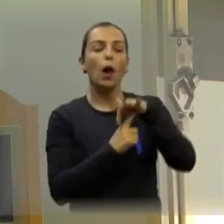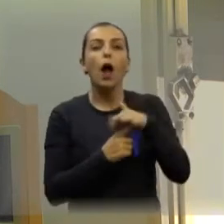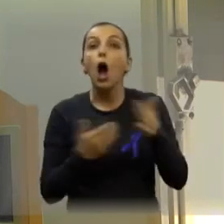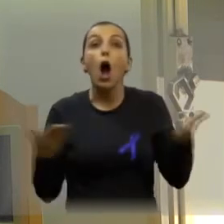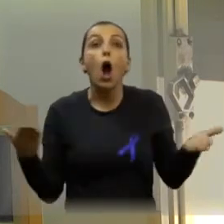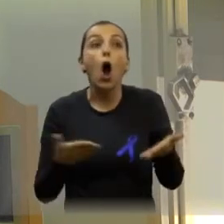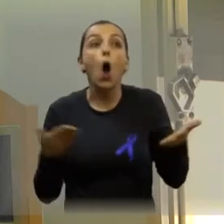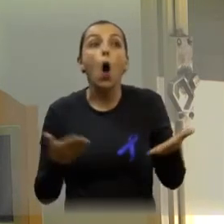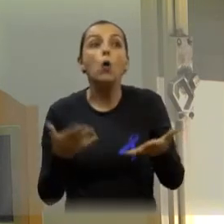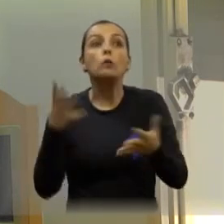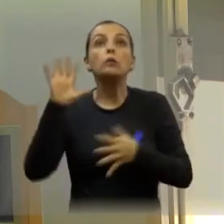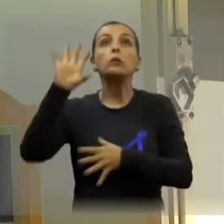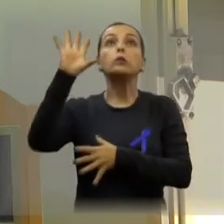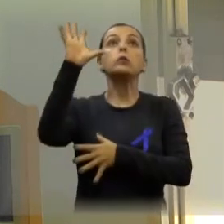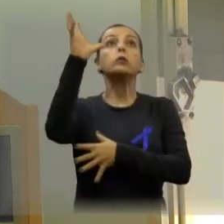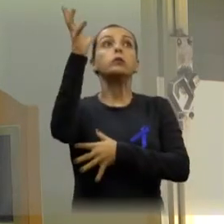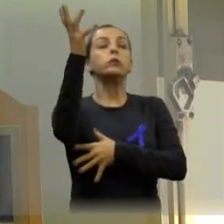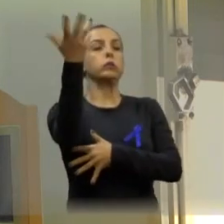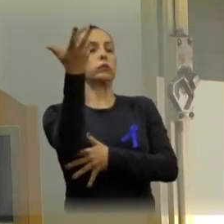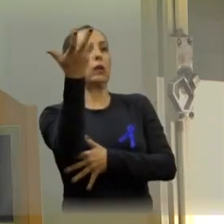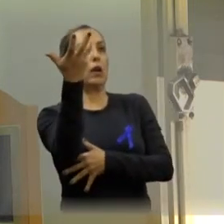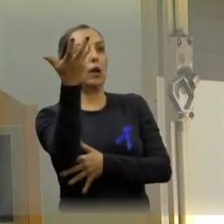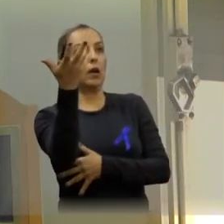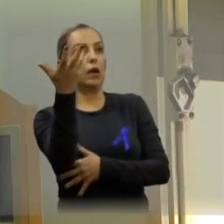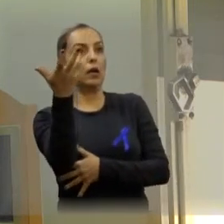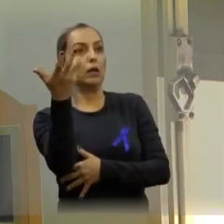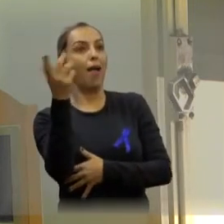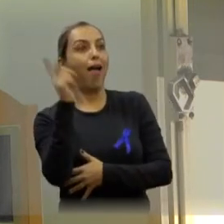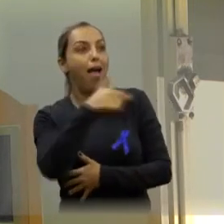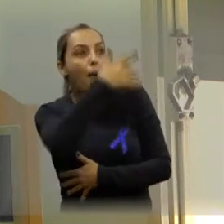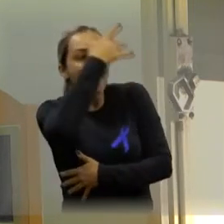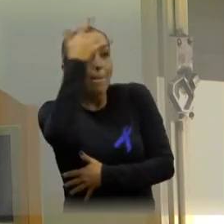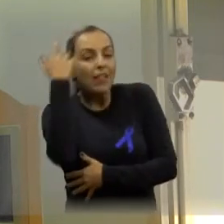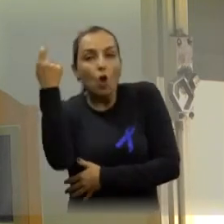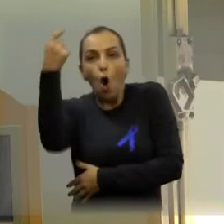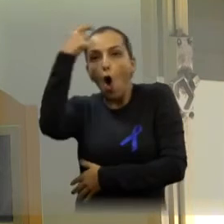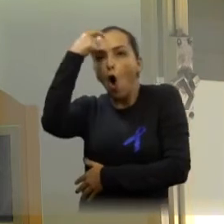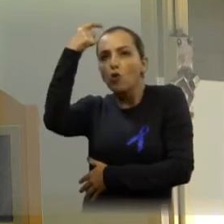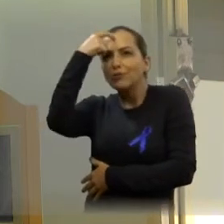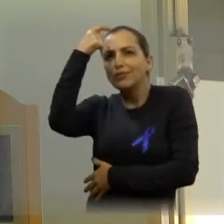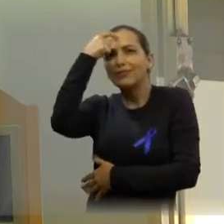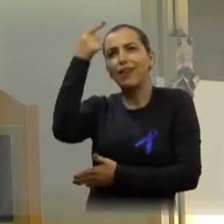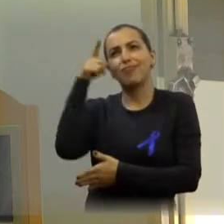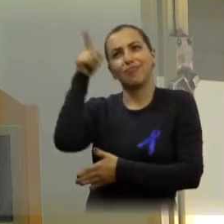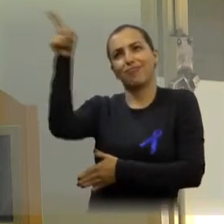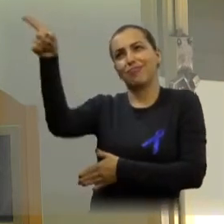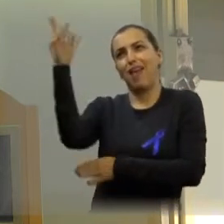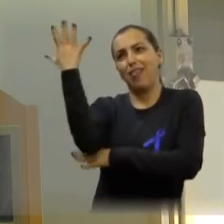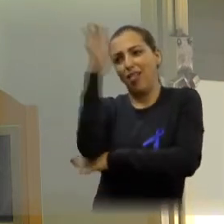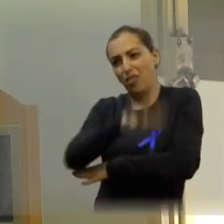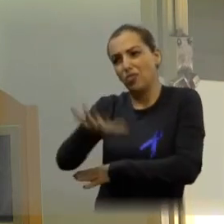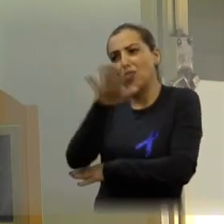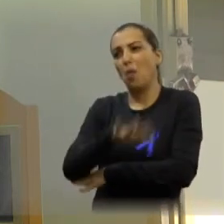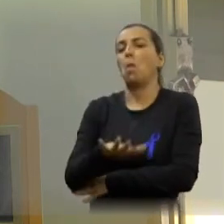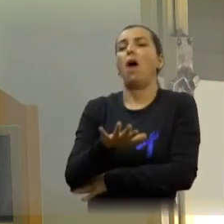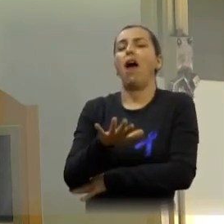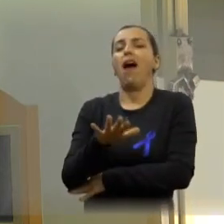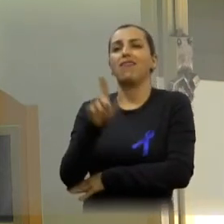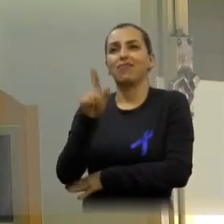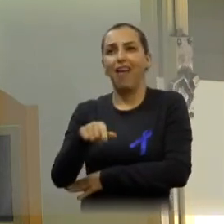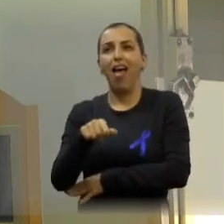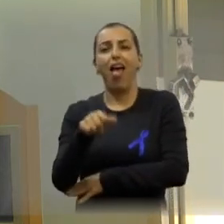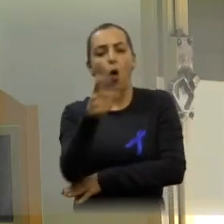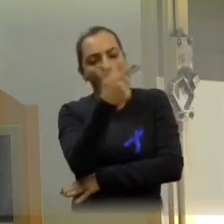que temperatura. As pessoas têm que se conscientizar. Perto de casa, o bosque maçônico e o